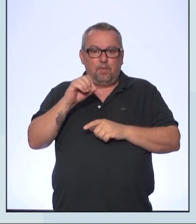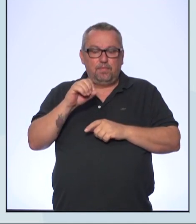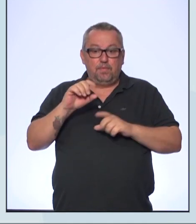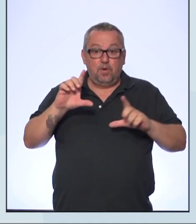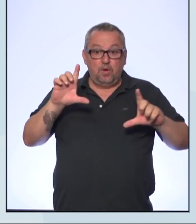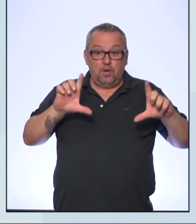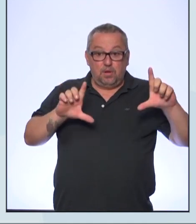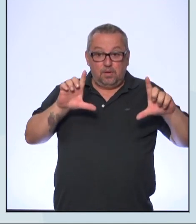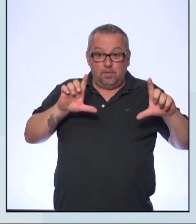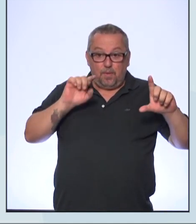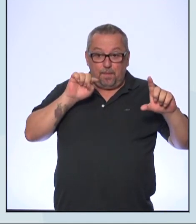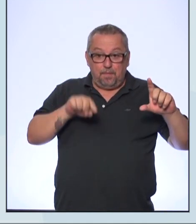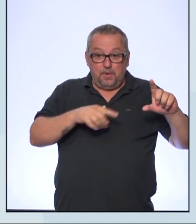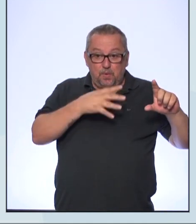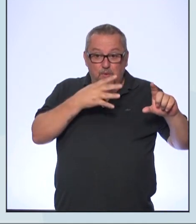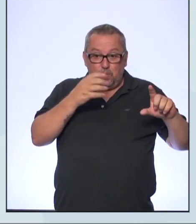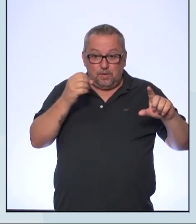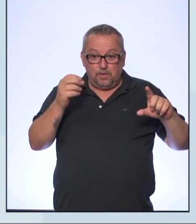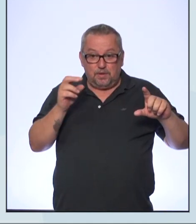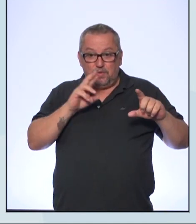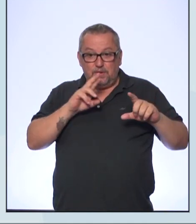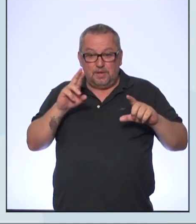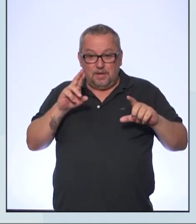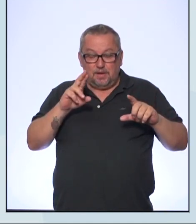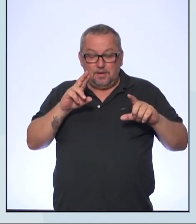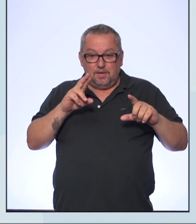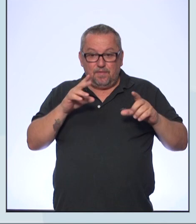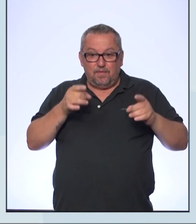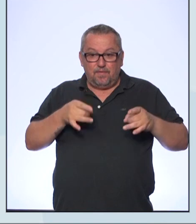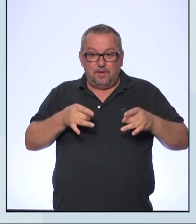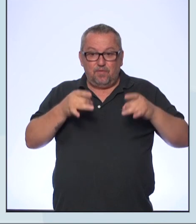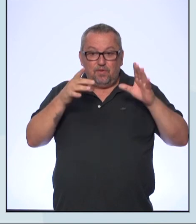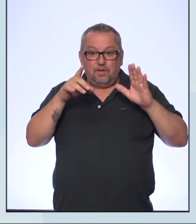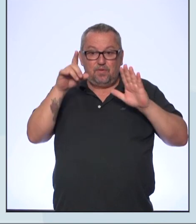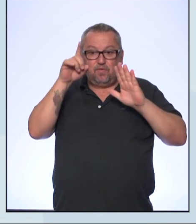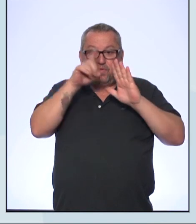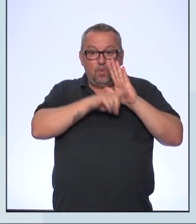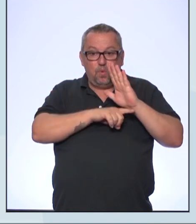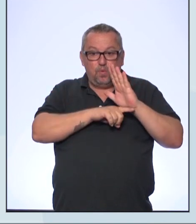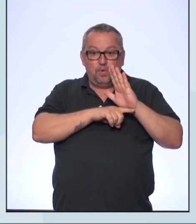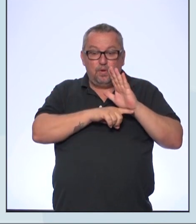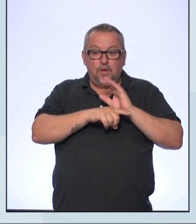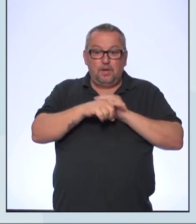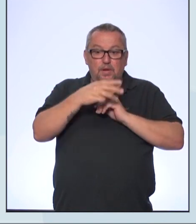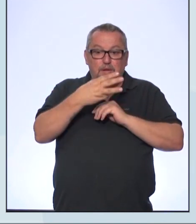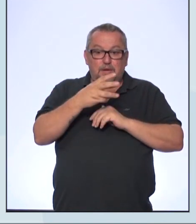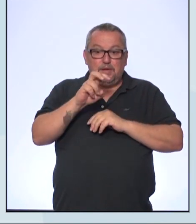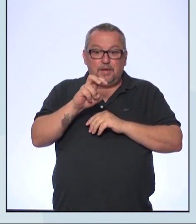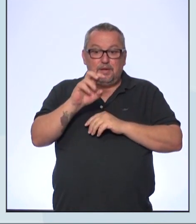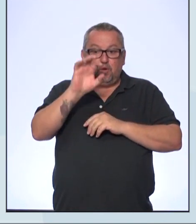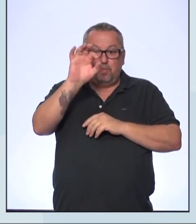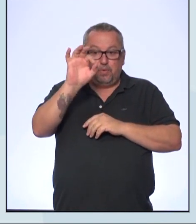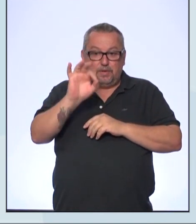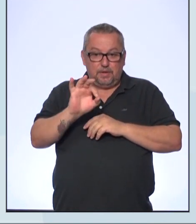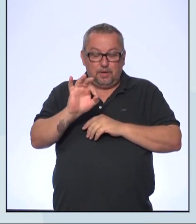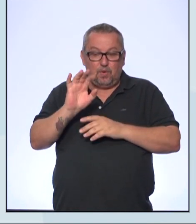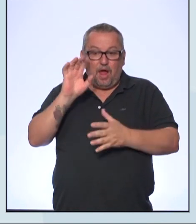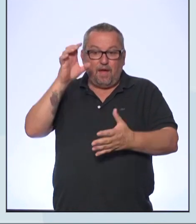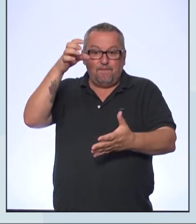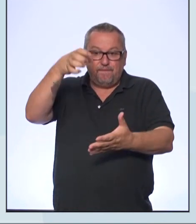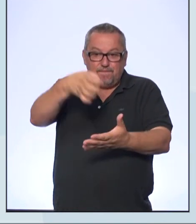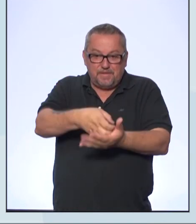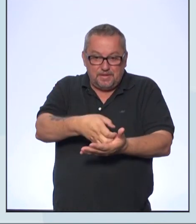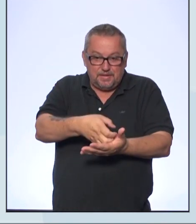R$ 1.400 foi oferecida com desconto de 35% para pagamento à